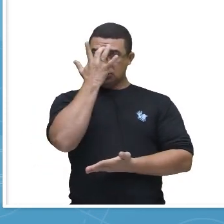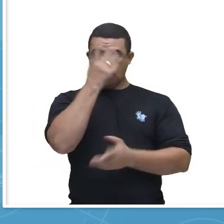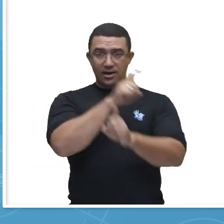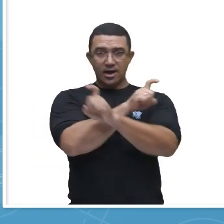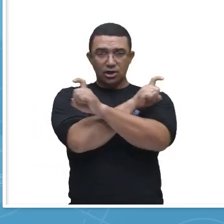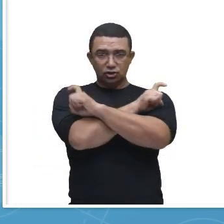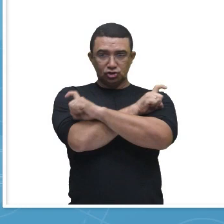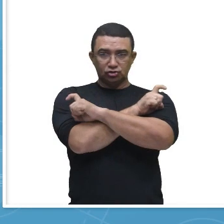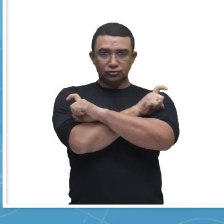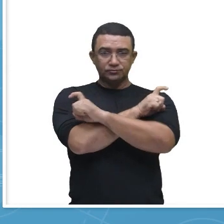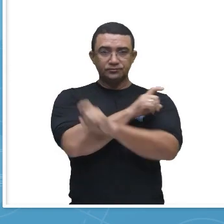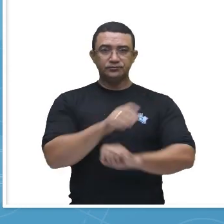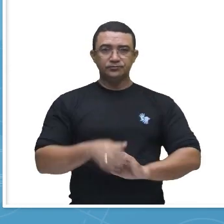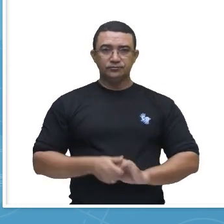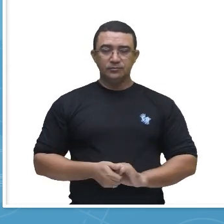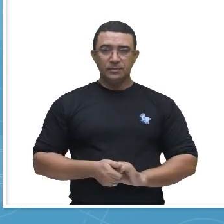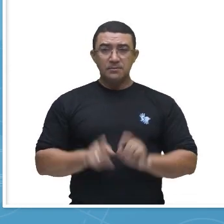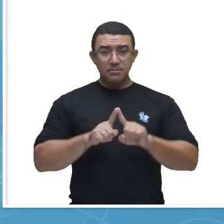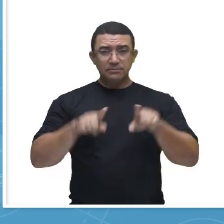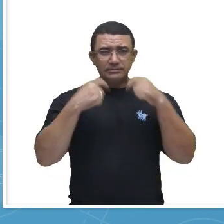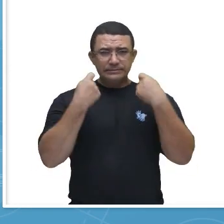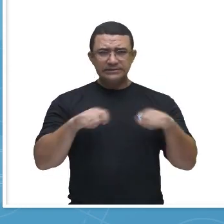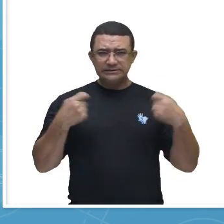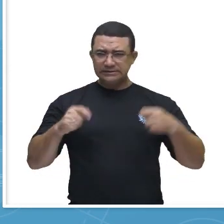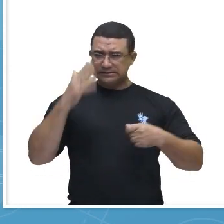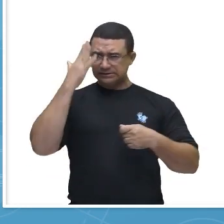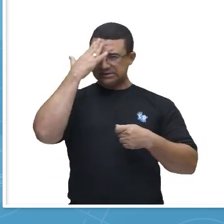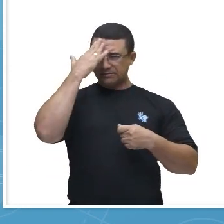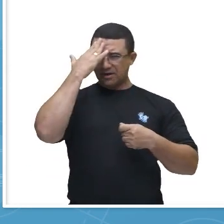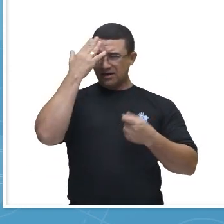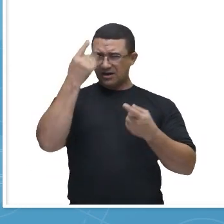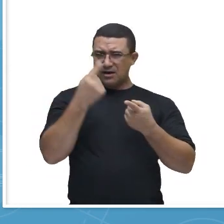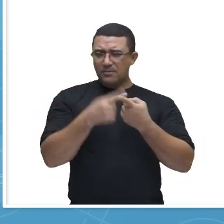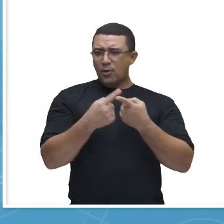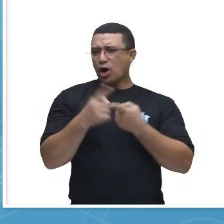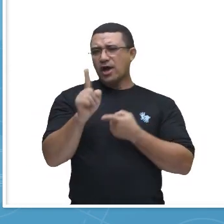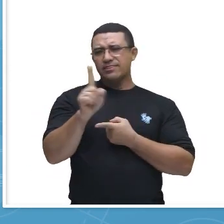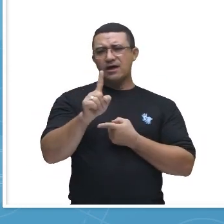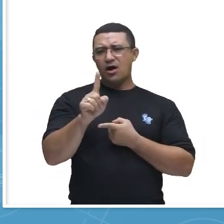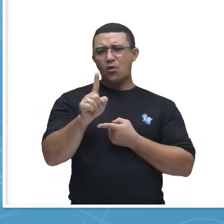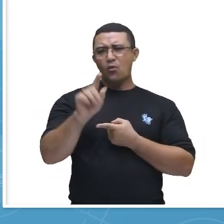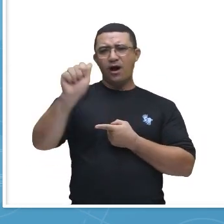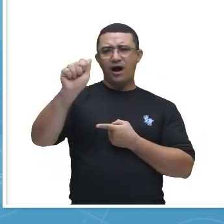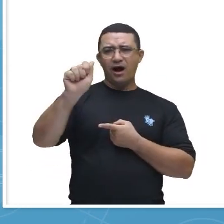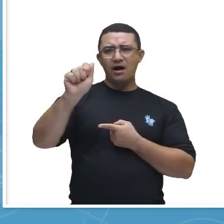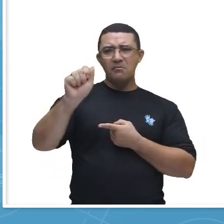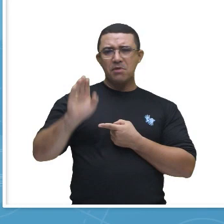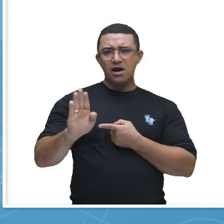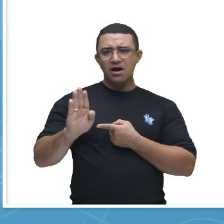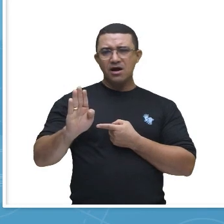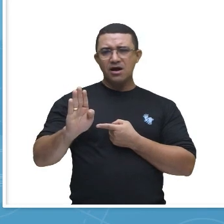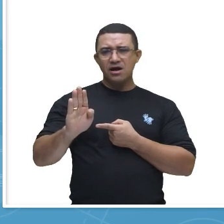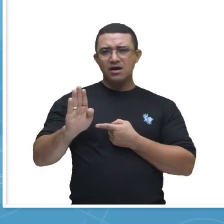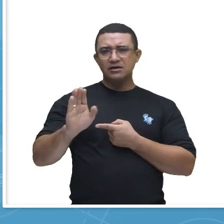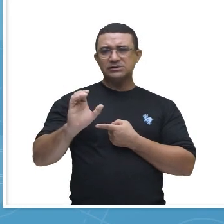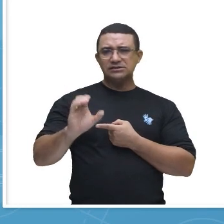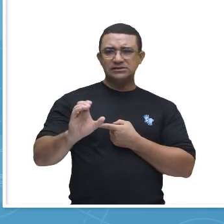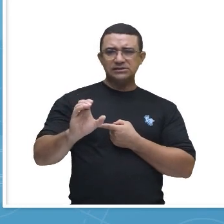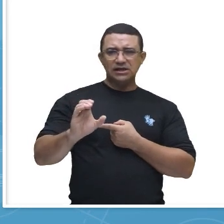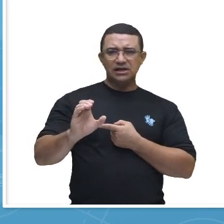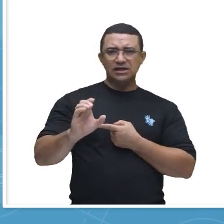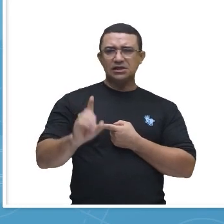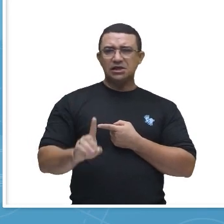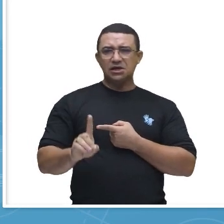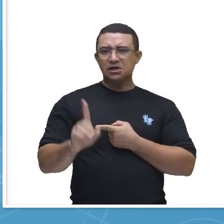Egito. Só que agora a gente tem que entender, né, por que que não é esta questão, essa alternativa, por que que não é a B,